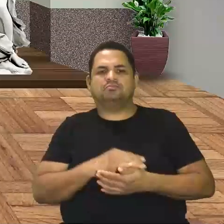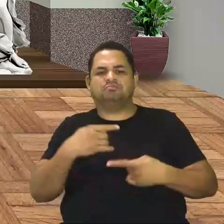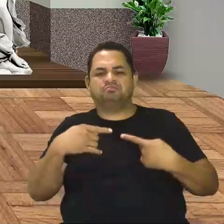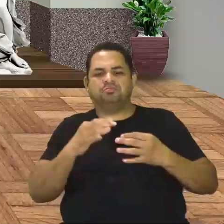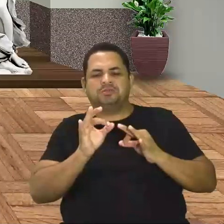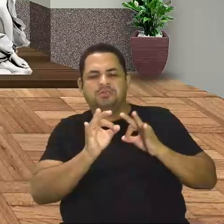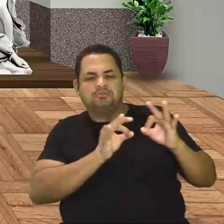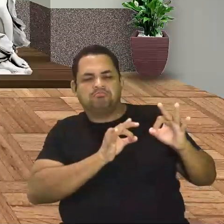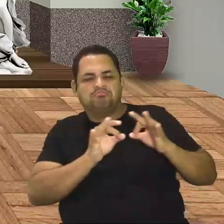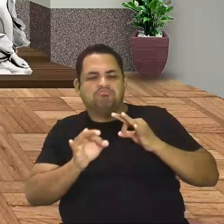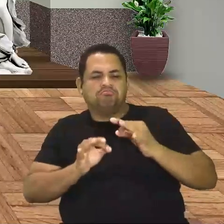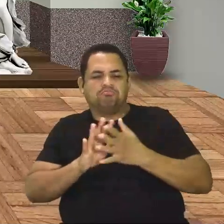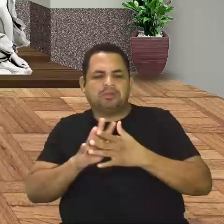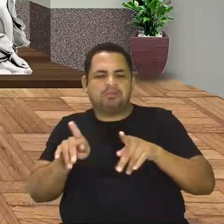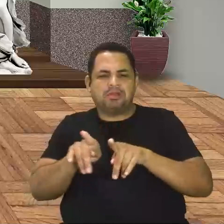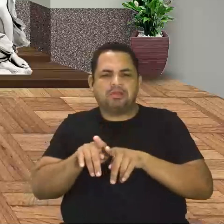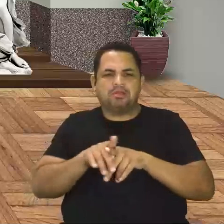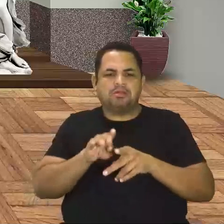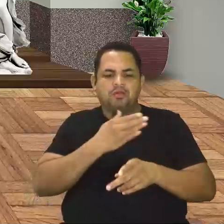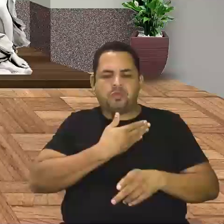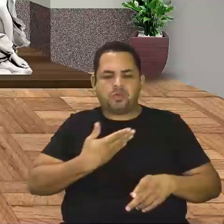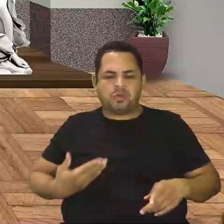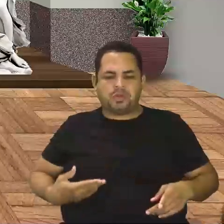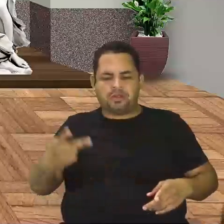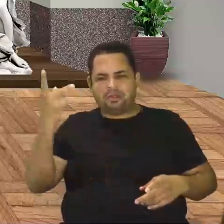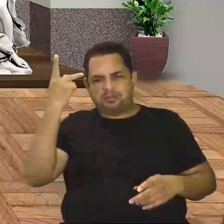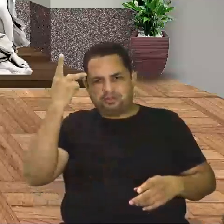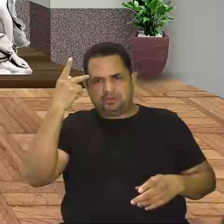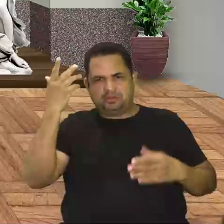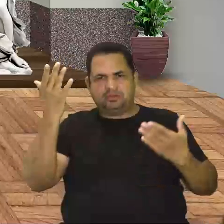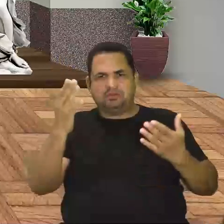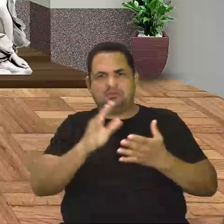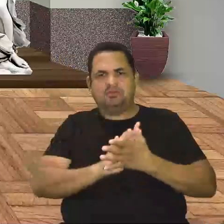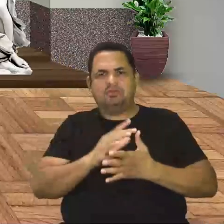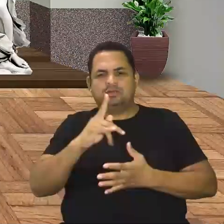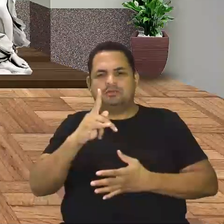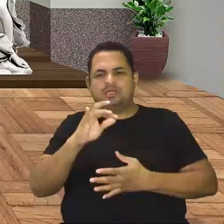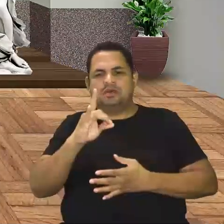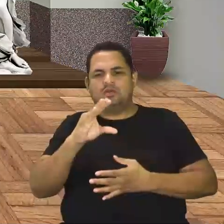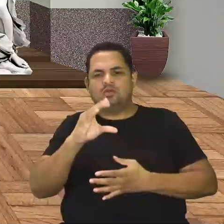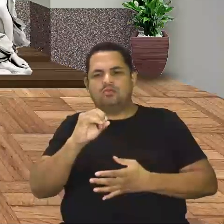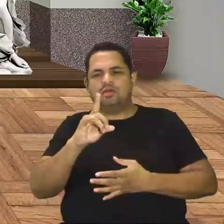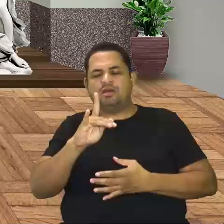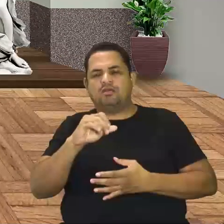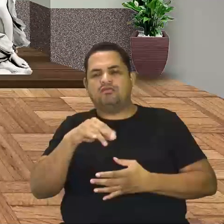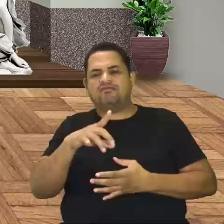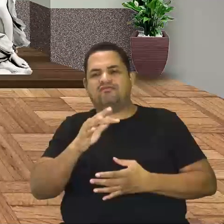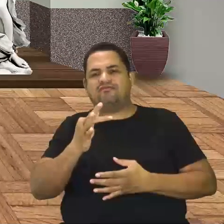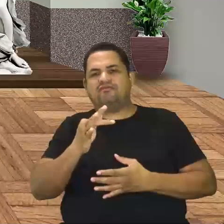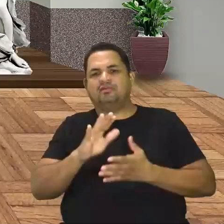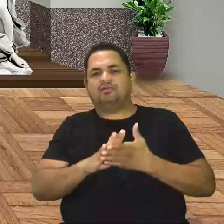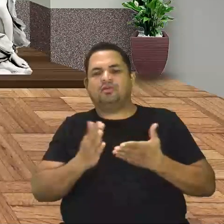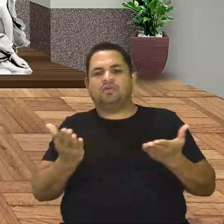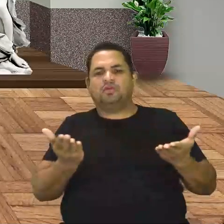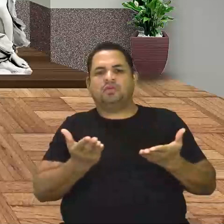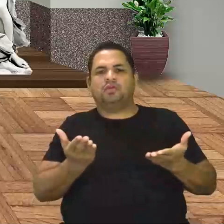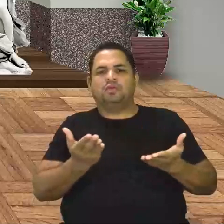político articulado, governador de São Paulo, Paulo Maluf. Paulo Maluf, até